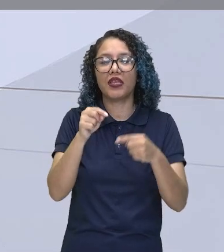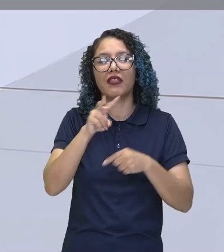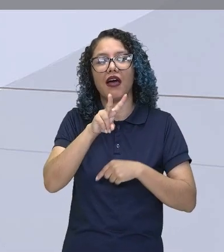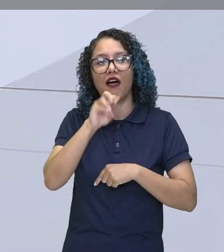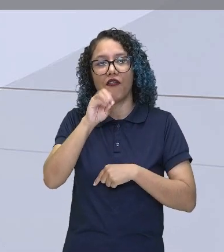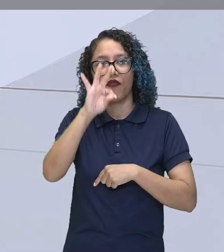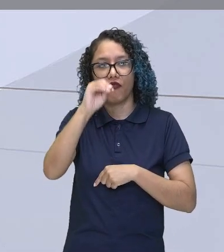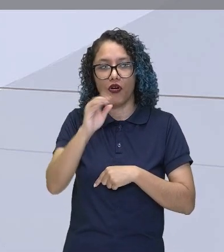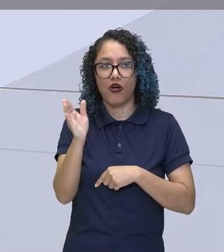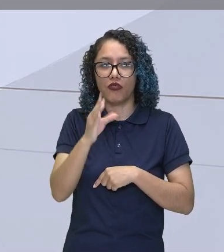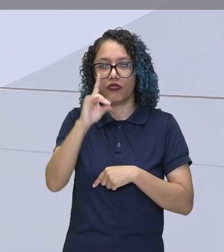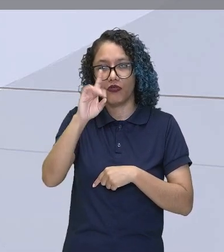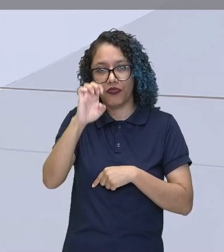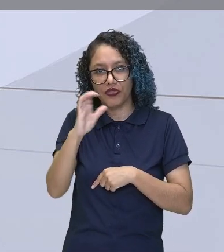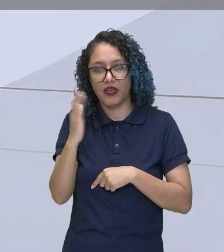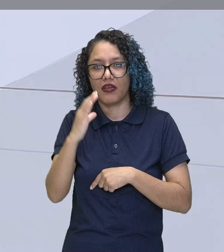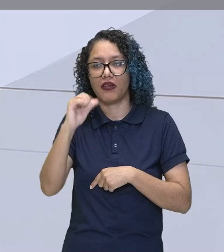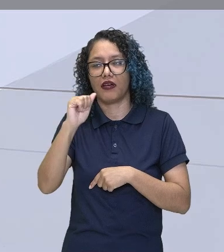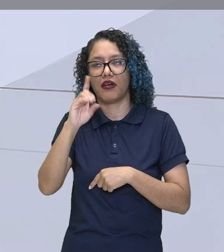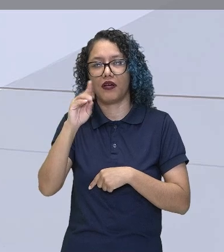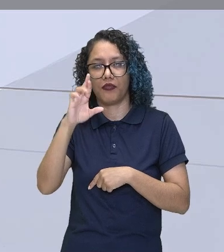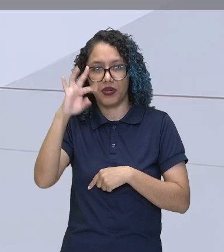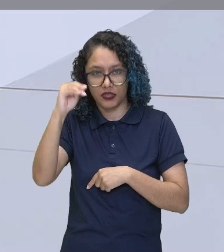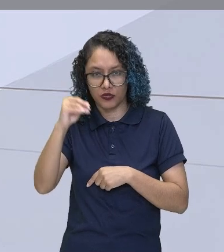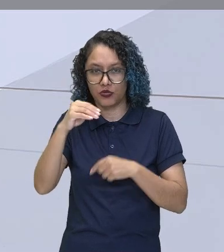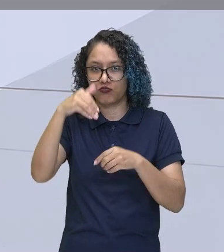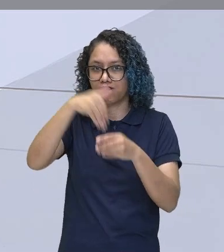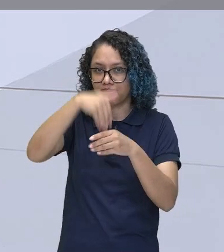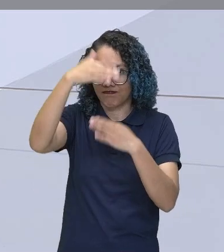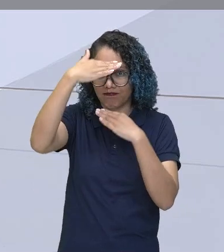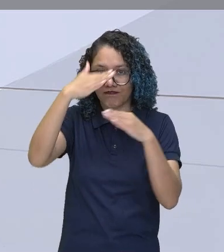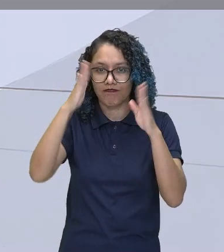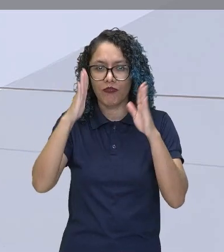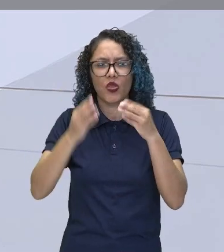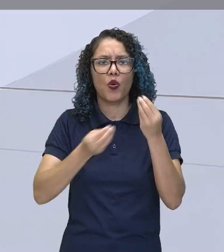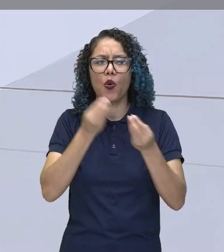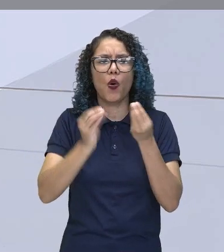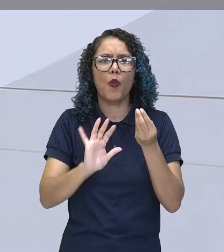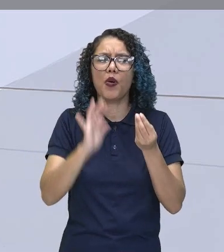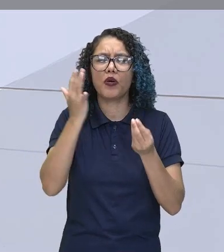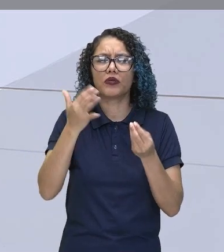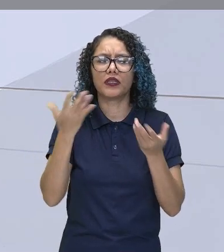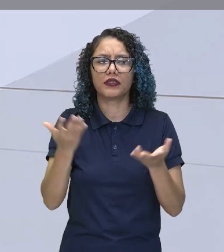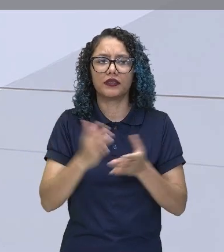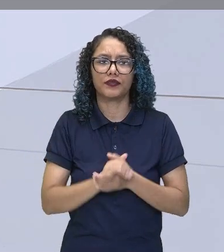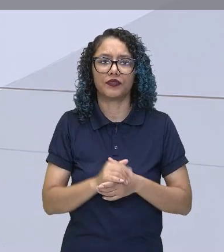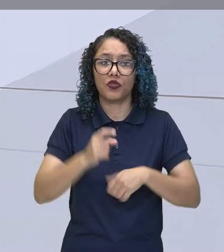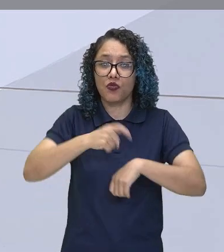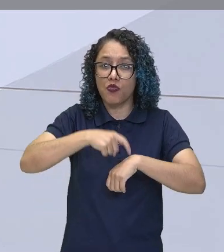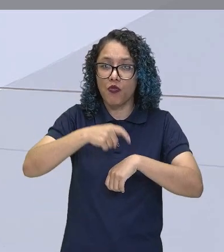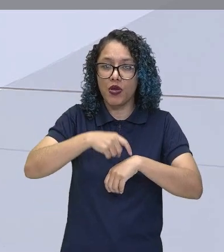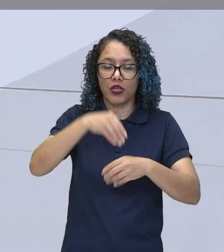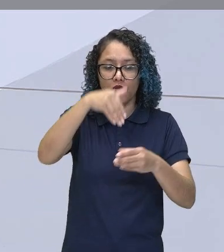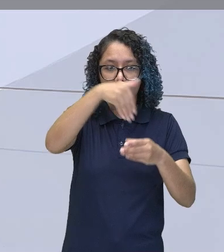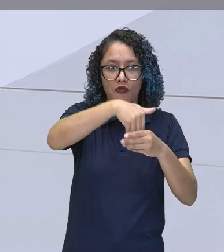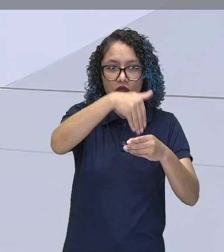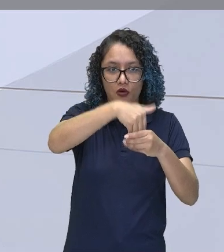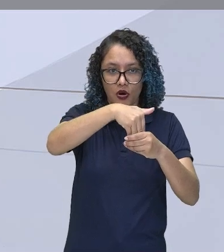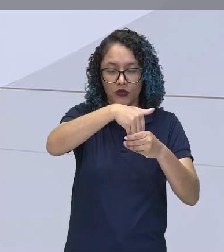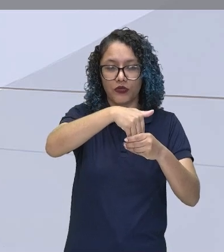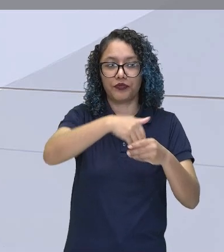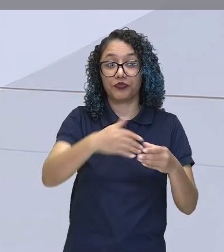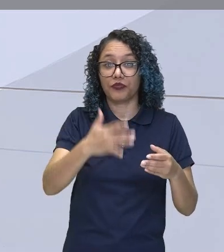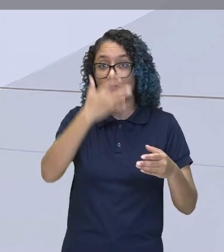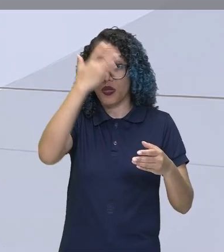o texto para ficar mais claro. O voto de cabresto funcionava assim. Na hora do voto, o coronel